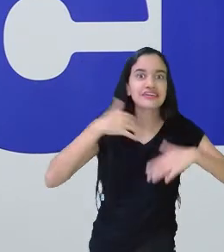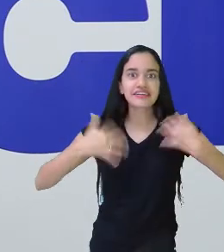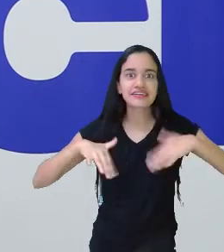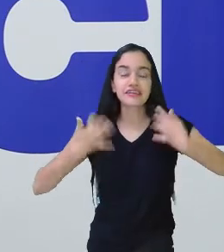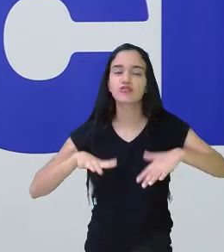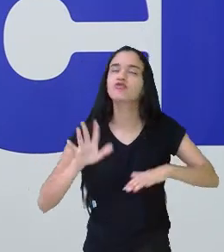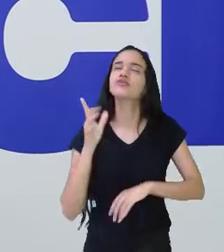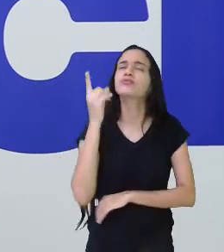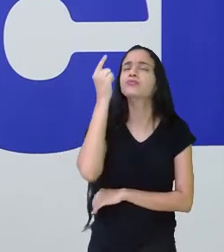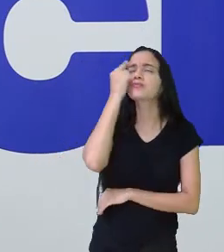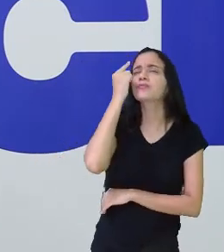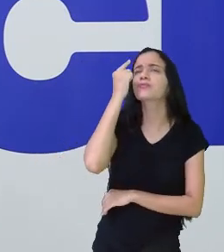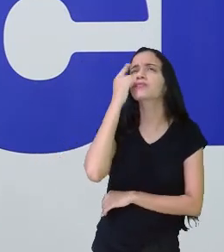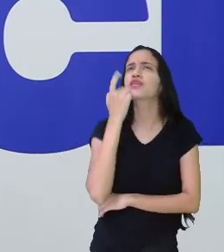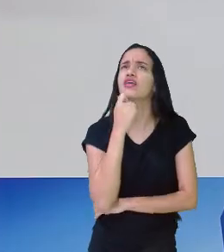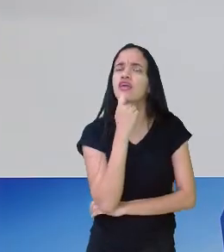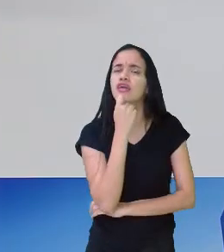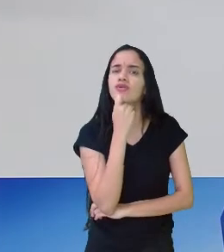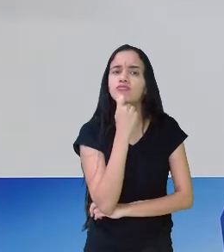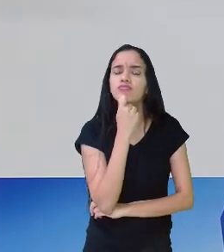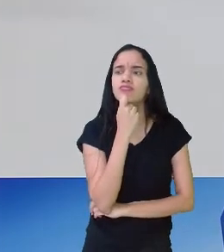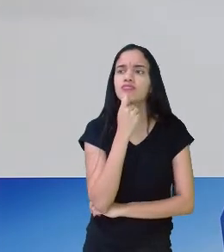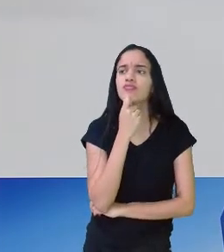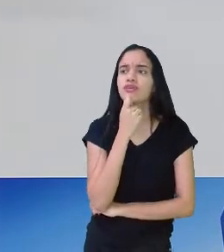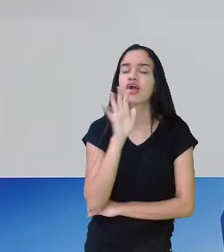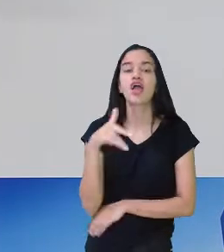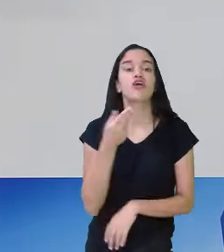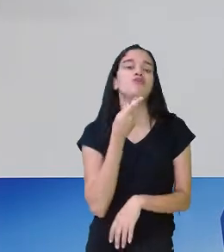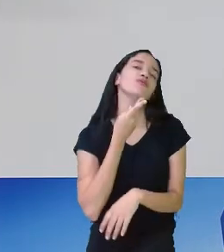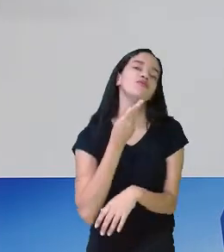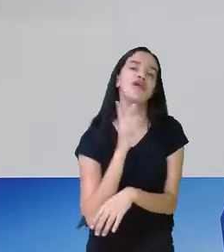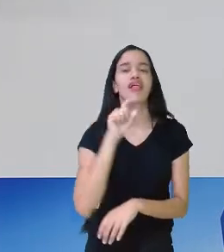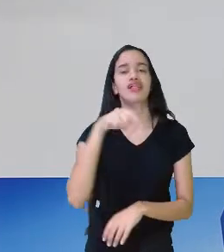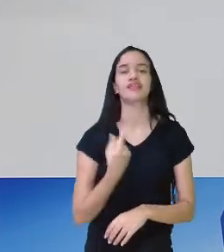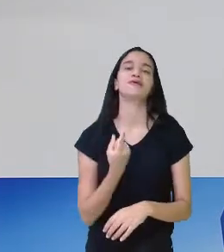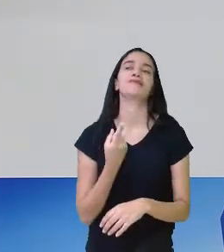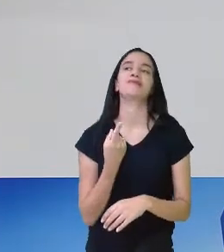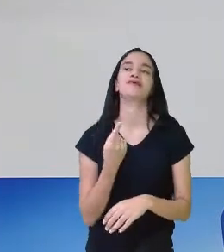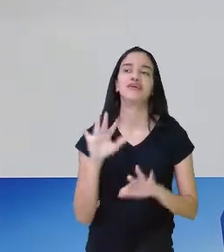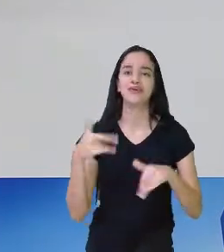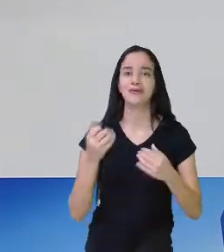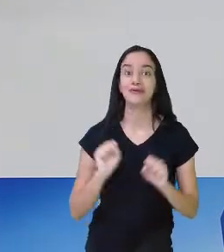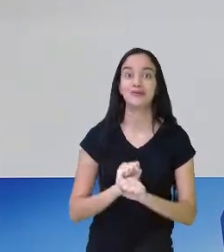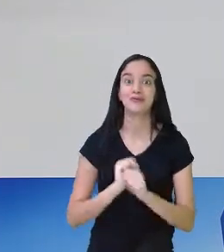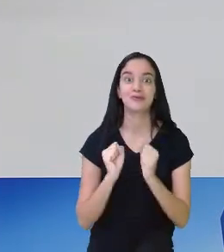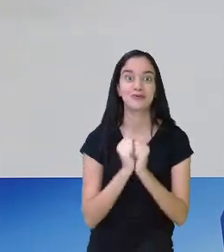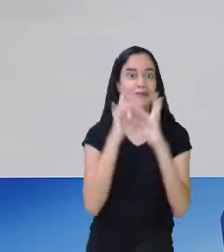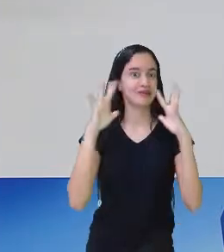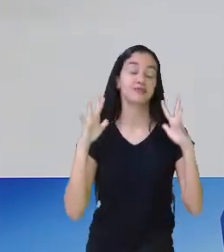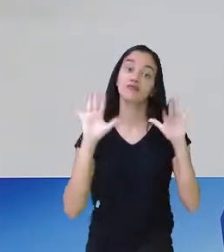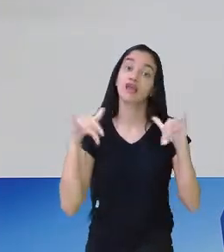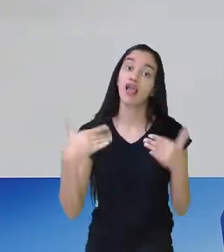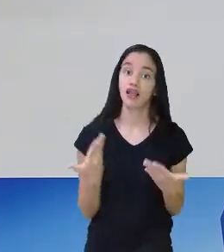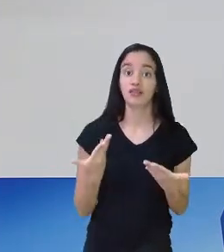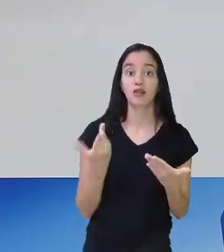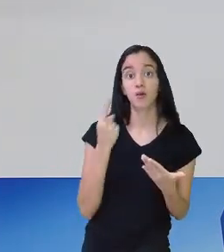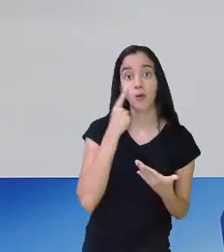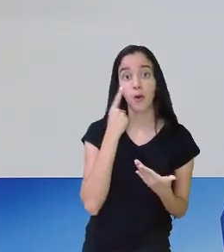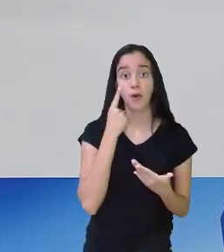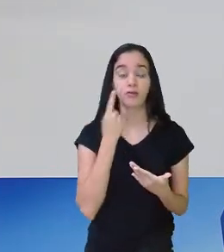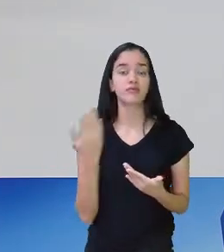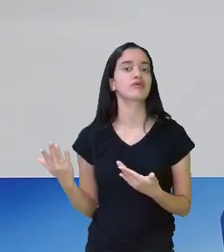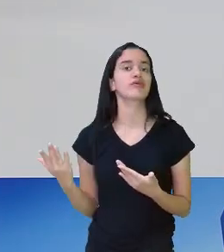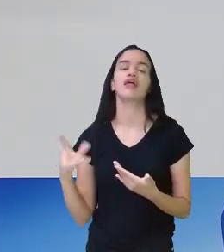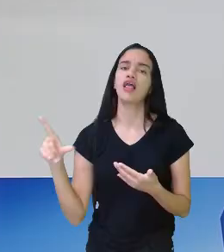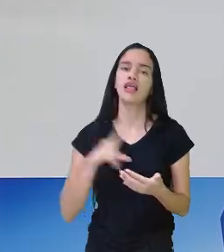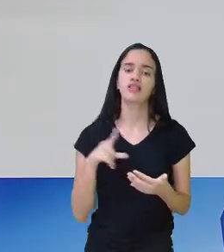Luiz. pensar. Eu vou pensar e eu vou dizer depois pra vocês, porque eu gosto de fazer a surpresa. Então, olha só,